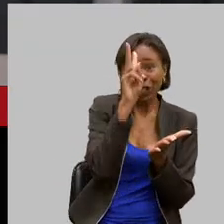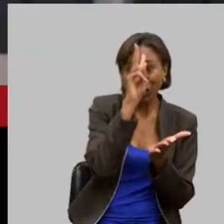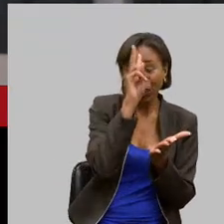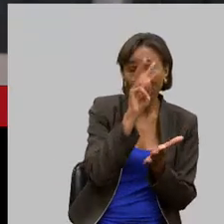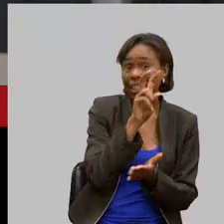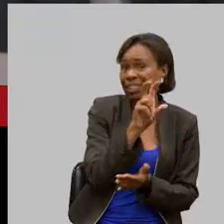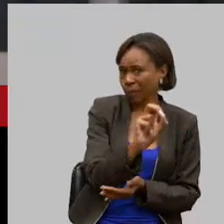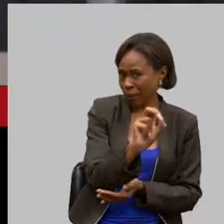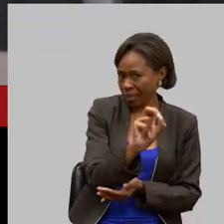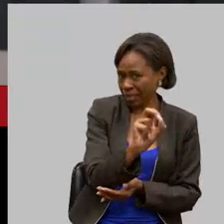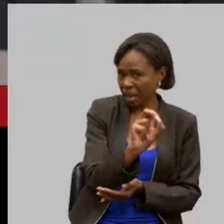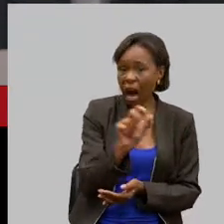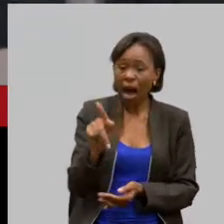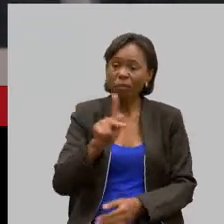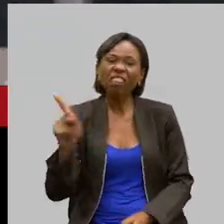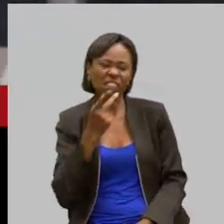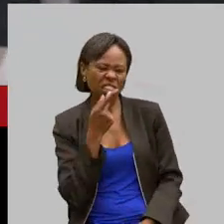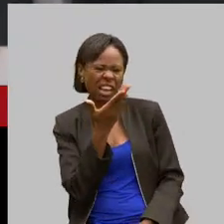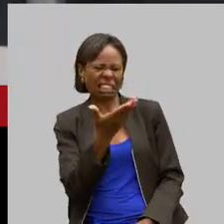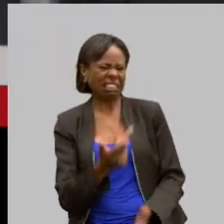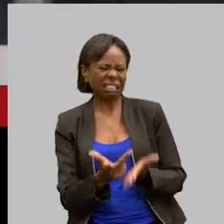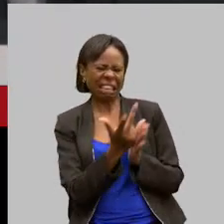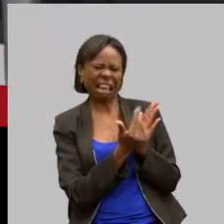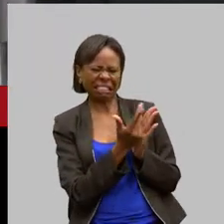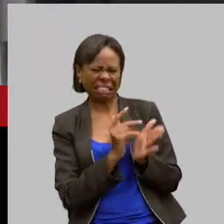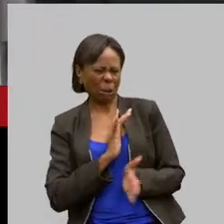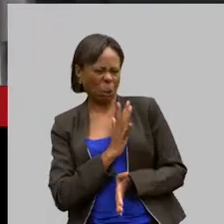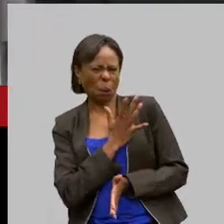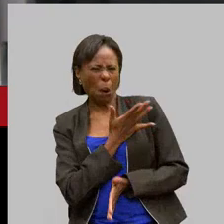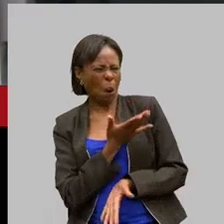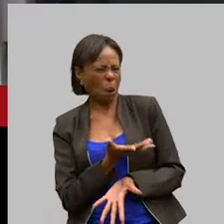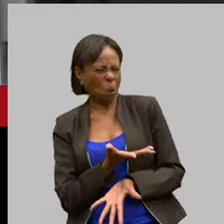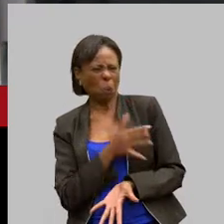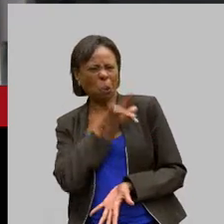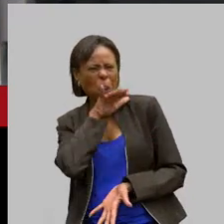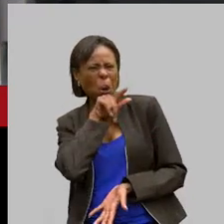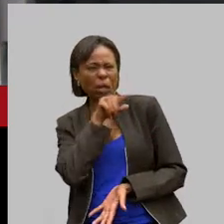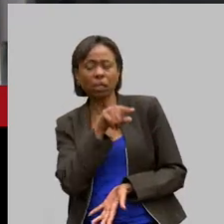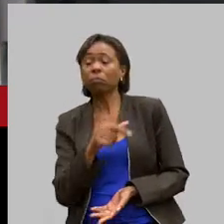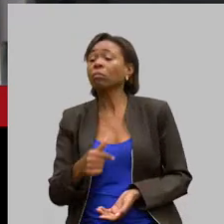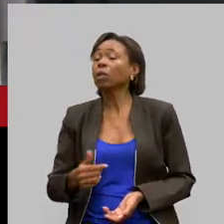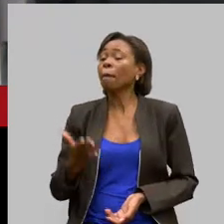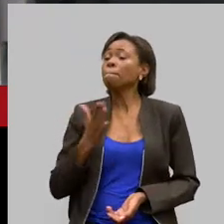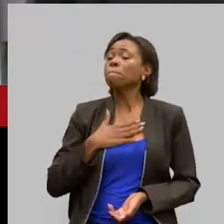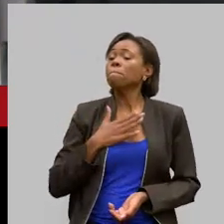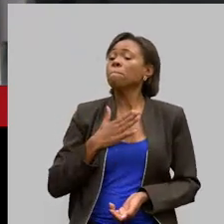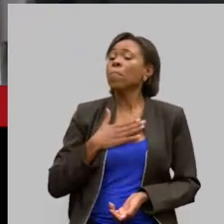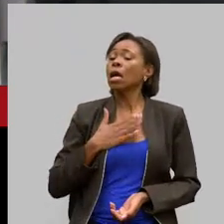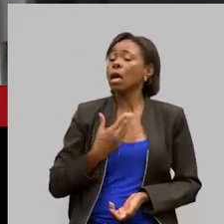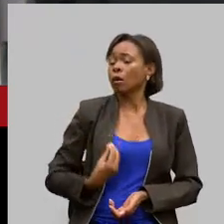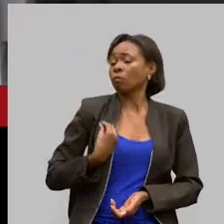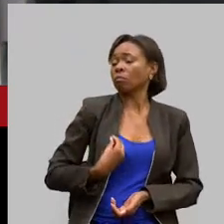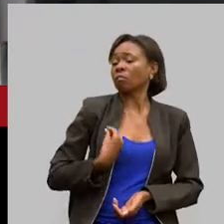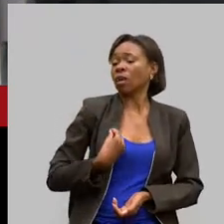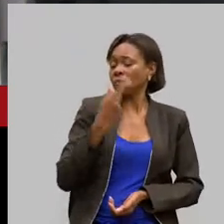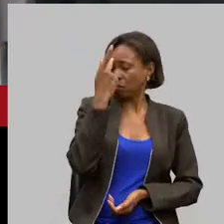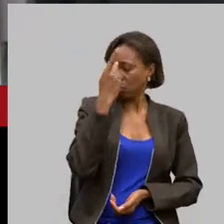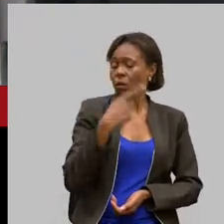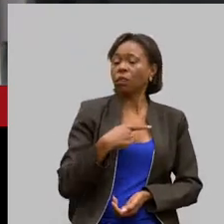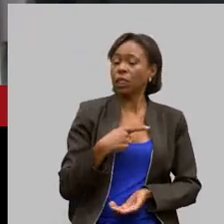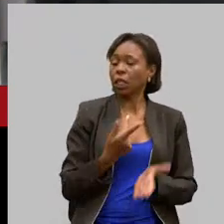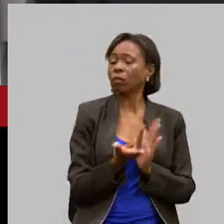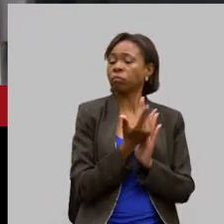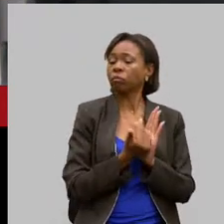esse desenho Tá horroroso mãe tá assustador eu falei assim é o meu autorretrato porque esse esse